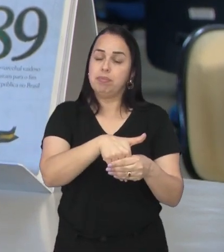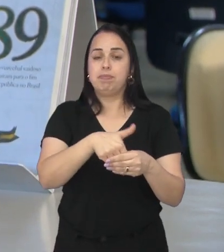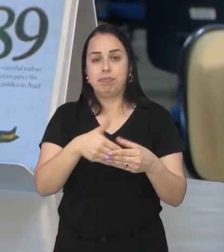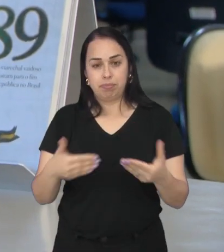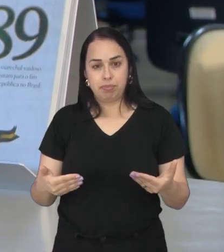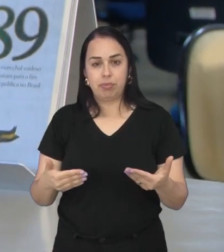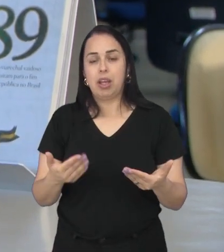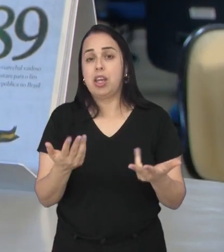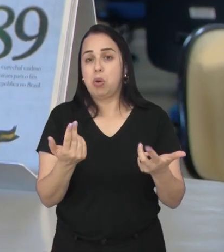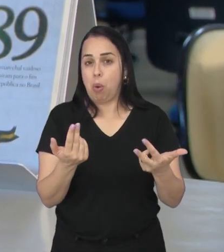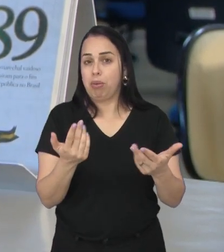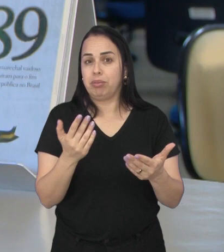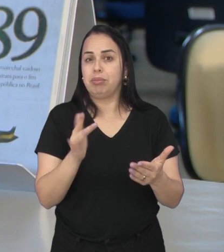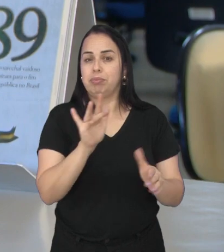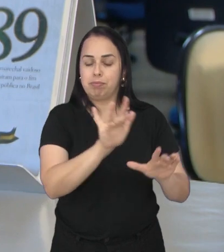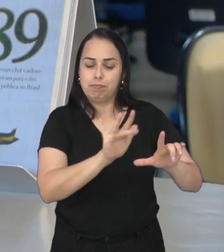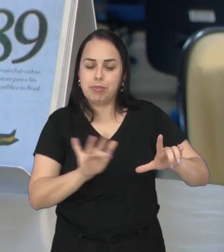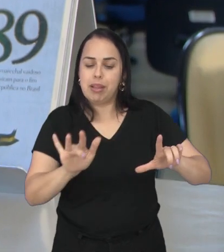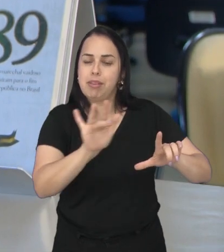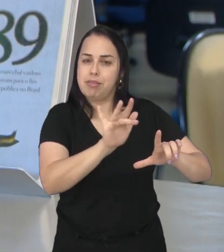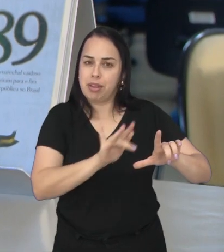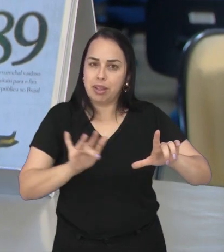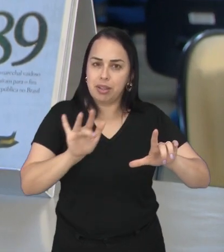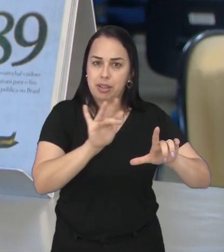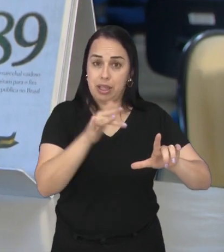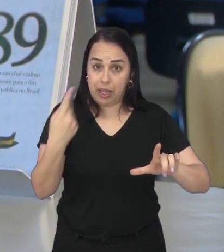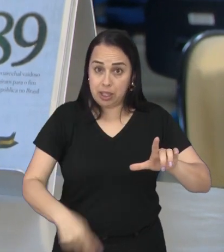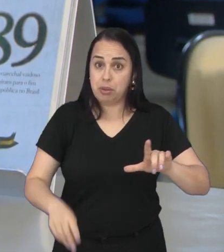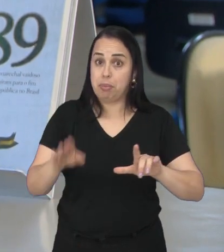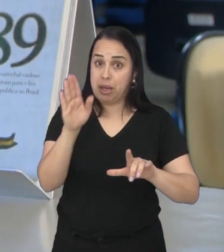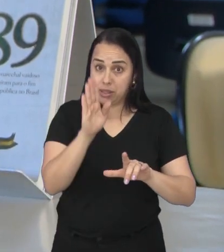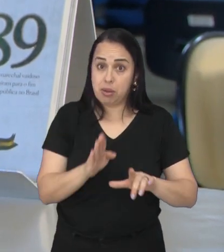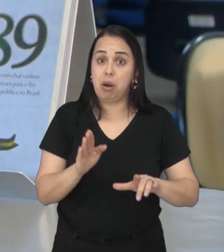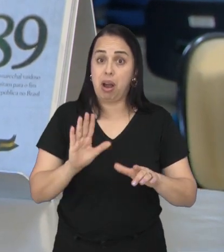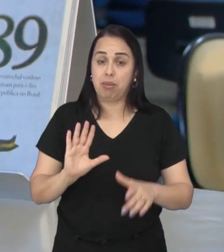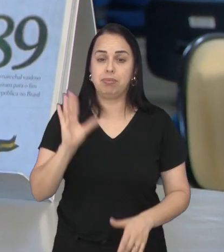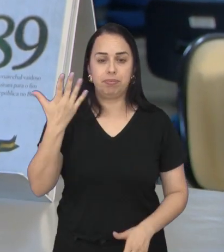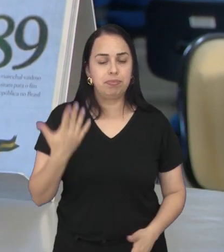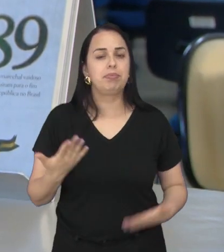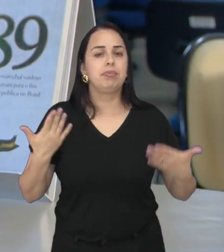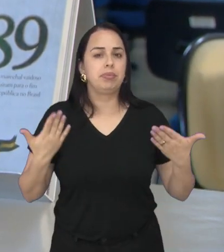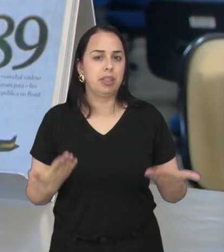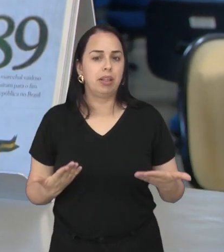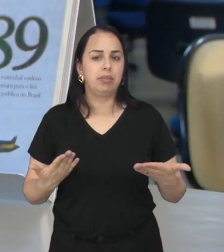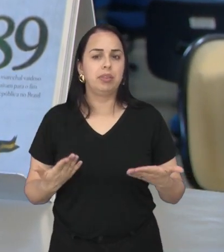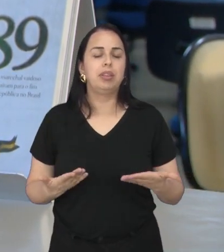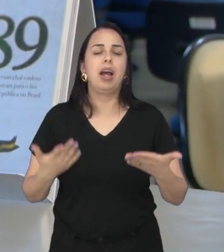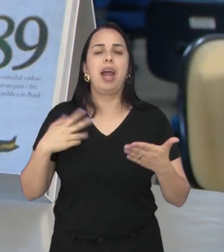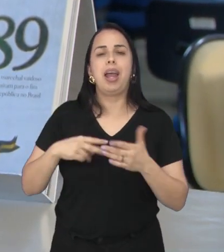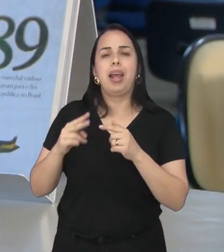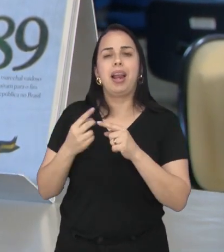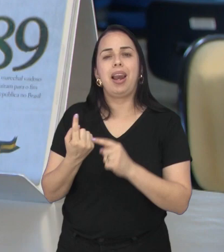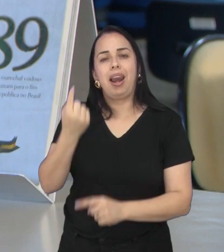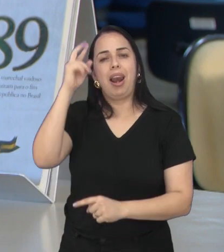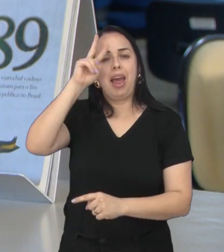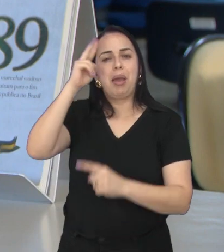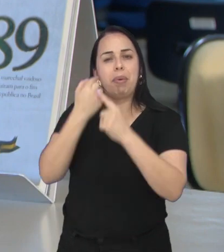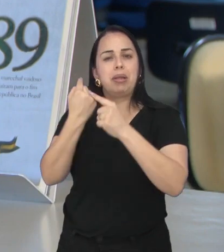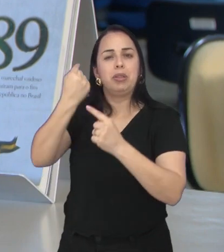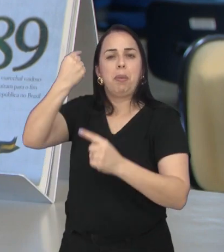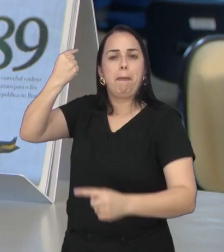ou direta, como acontece hoje aqui no país. Dito isso, então a gente volta